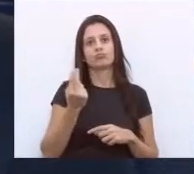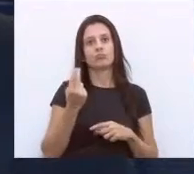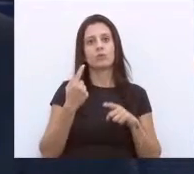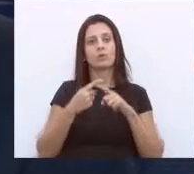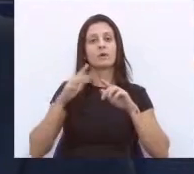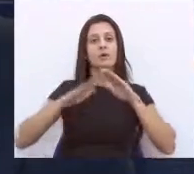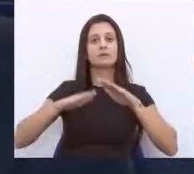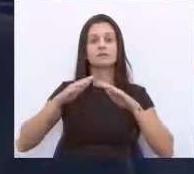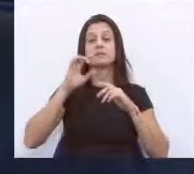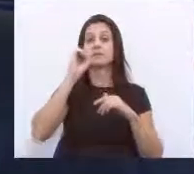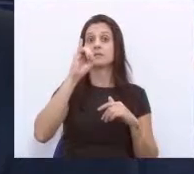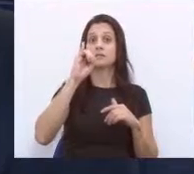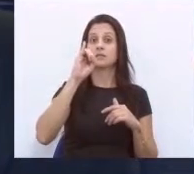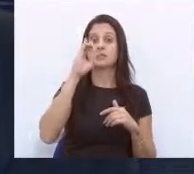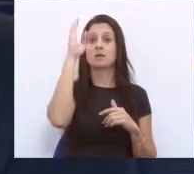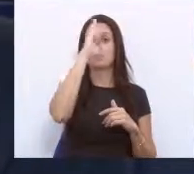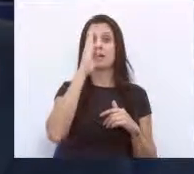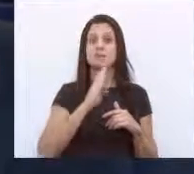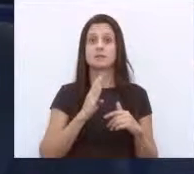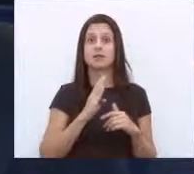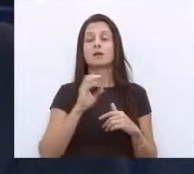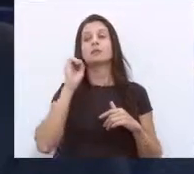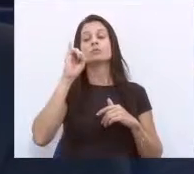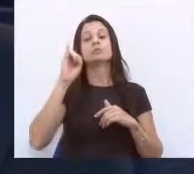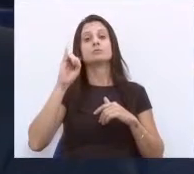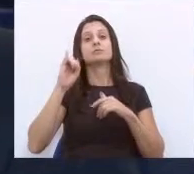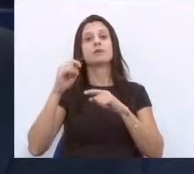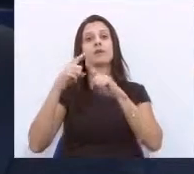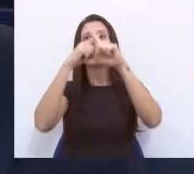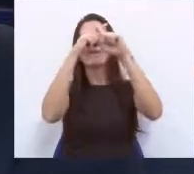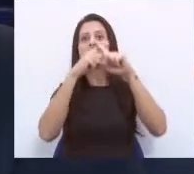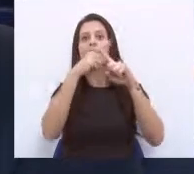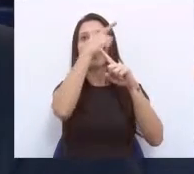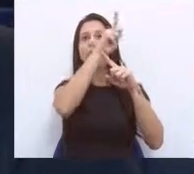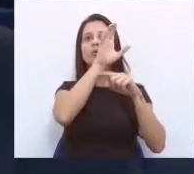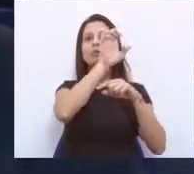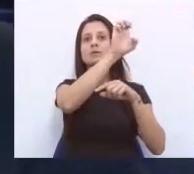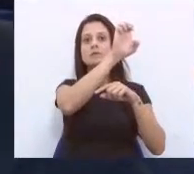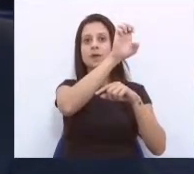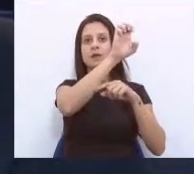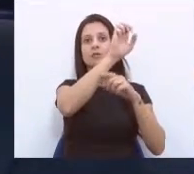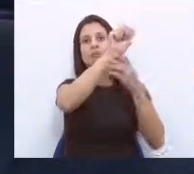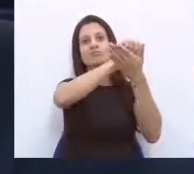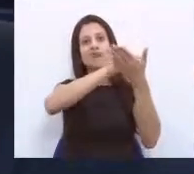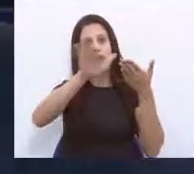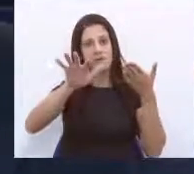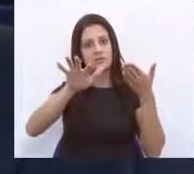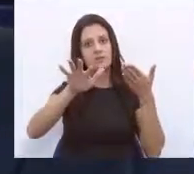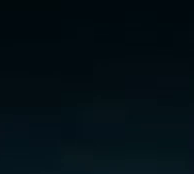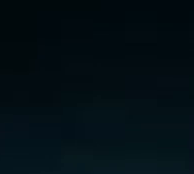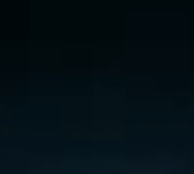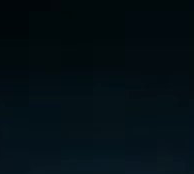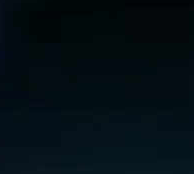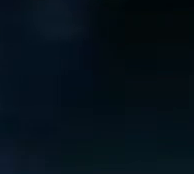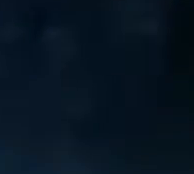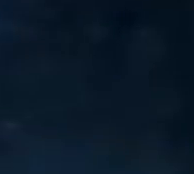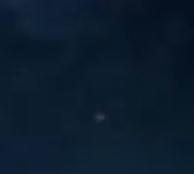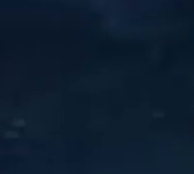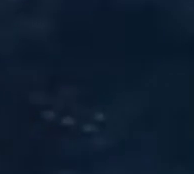brasileiro se for é num outro estado custo muito grande então a gente vai tentar reduzir sua infelizmente